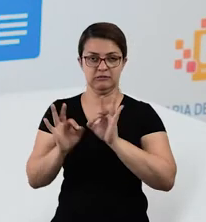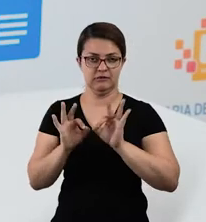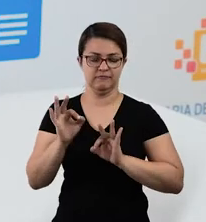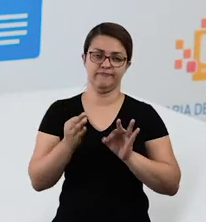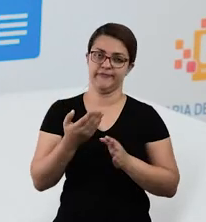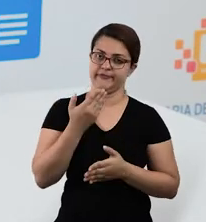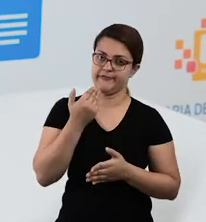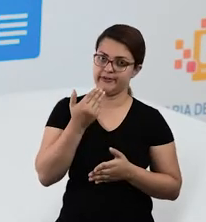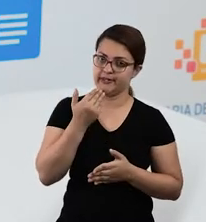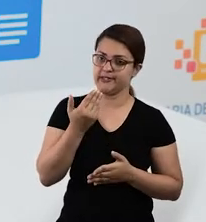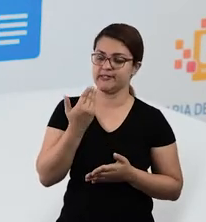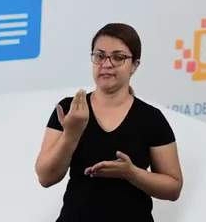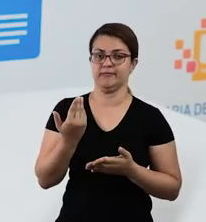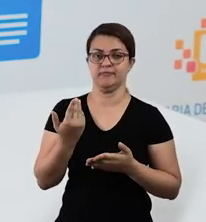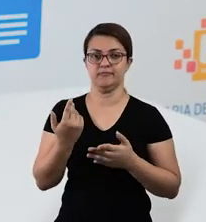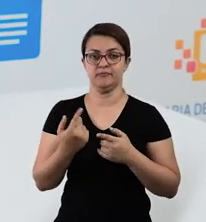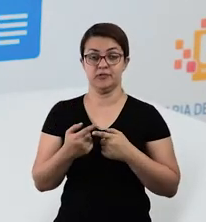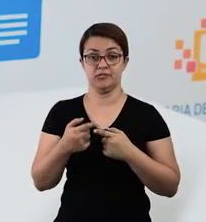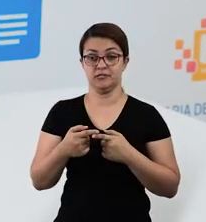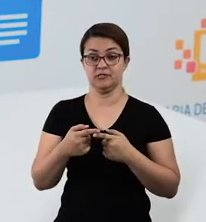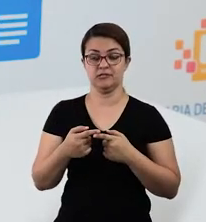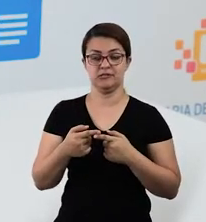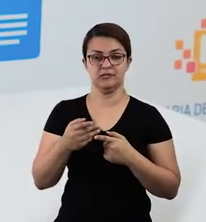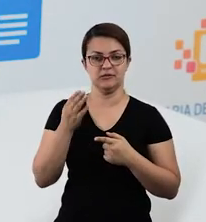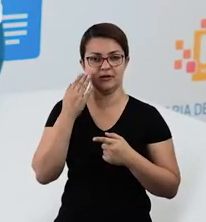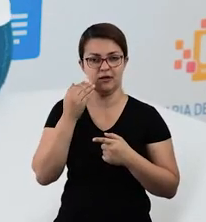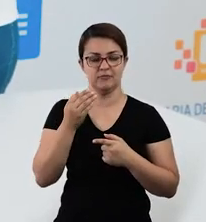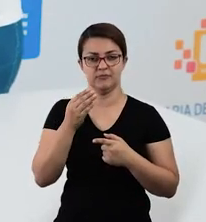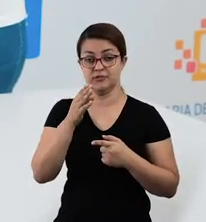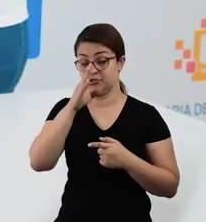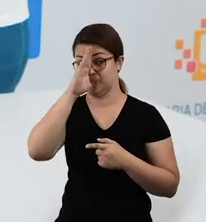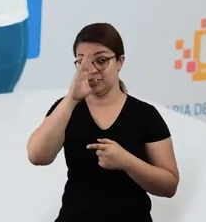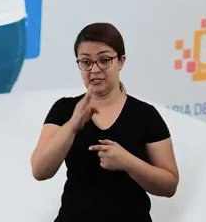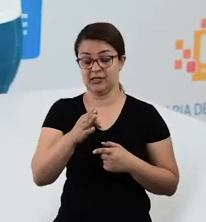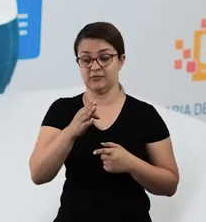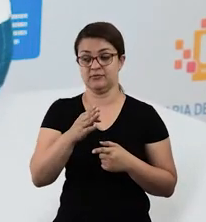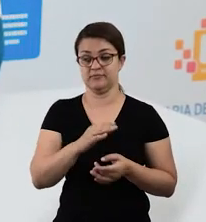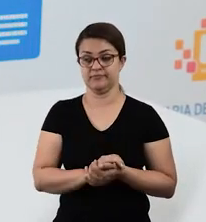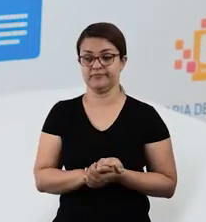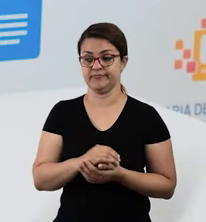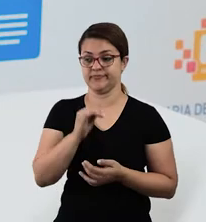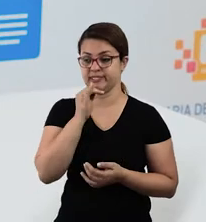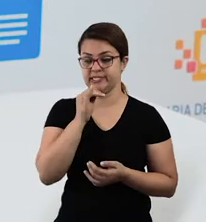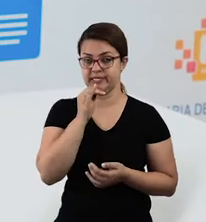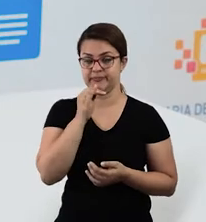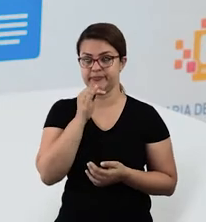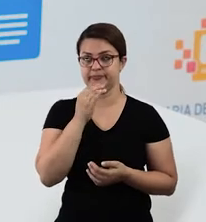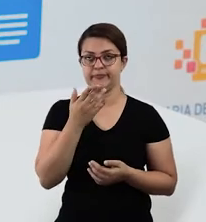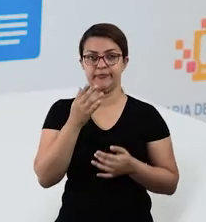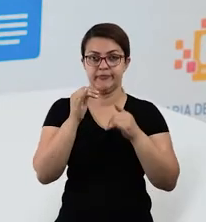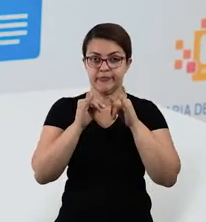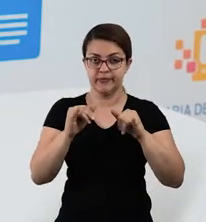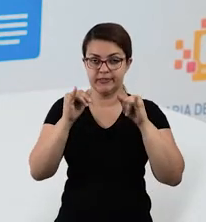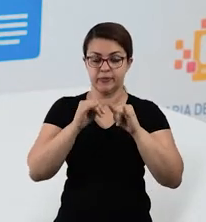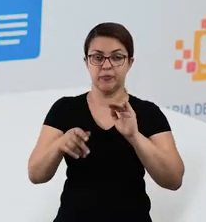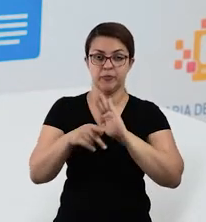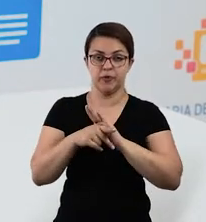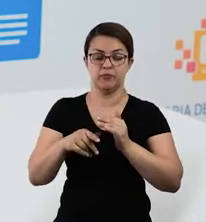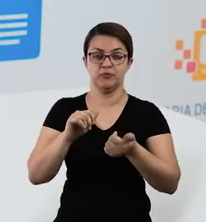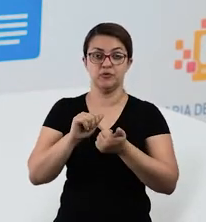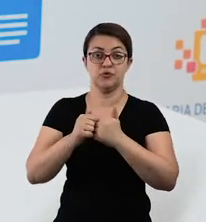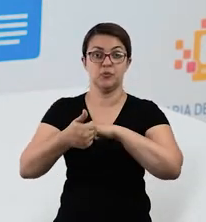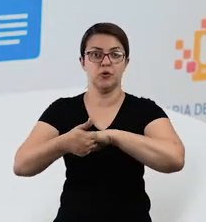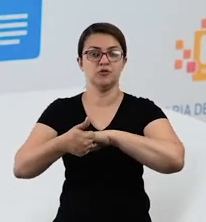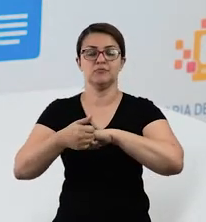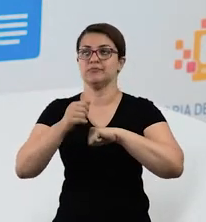organizado, facilita muito, porque a gente pode ir direto naquilo que a gente quer buscar. Por exemplo, você quer saber uma informação de esporte, quer